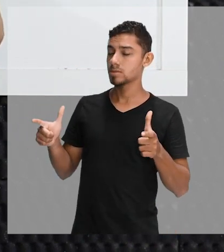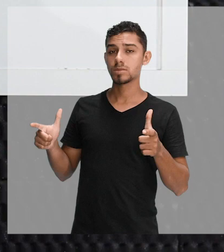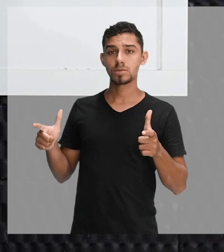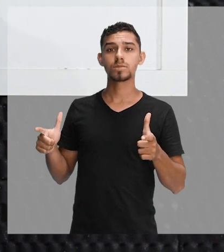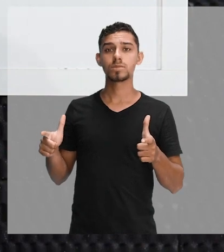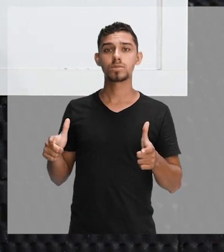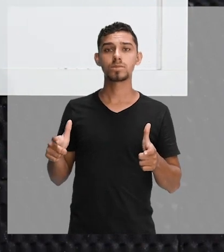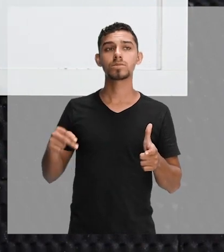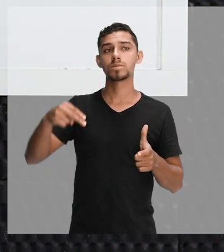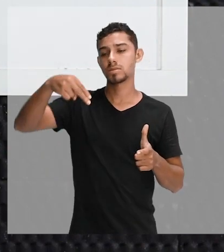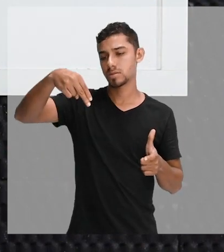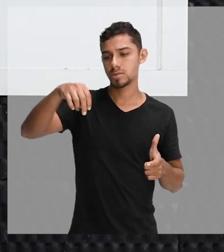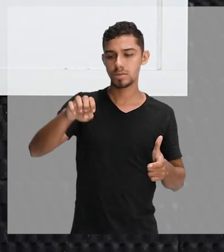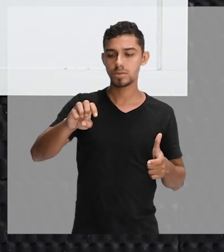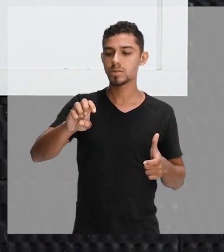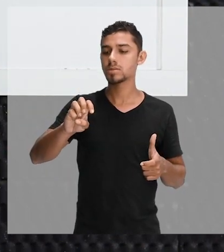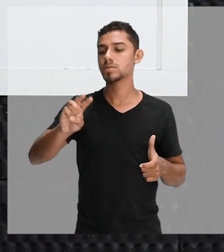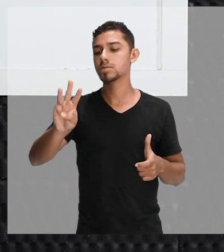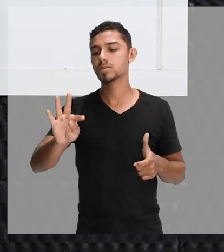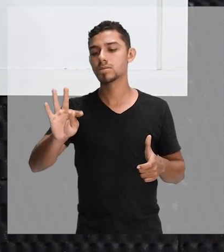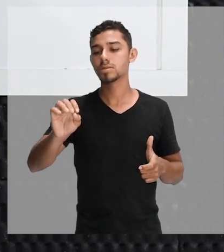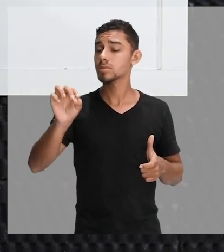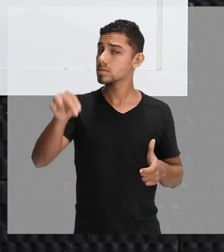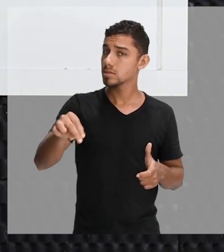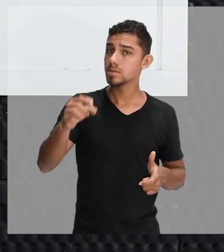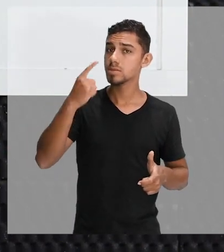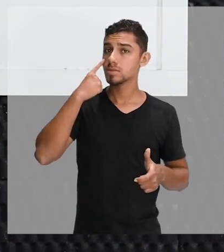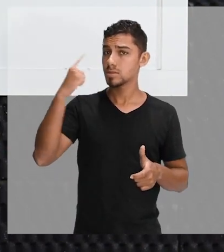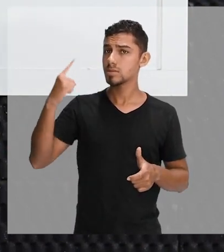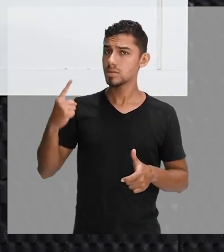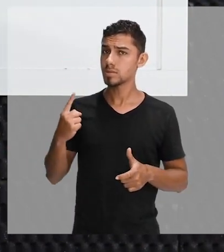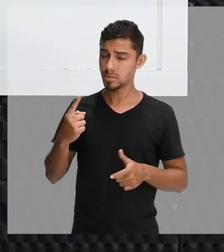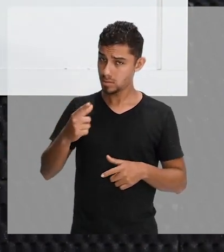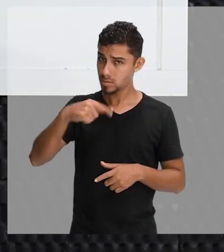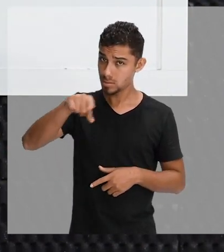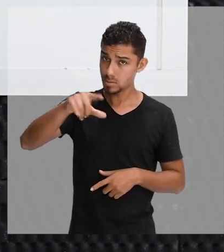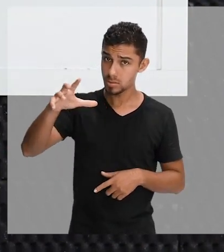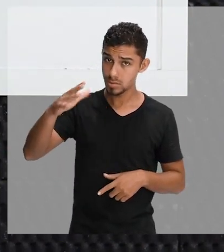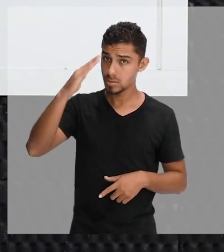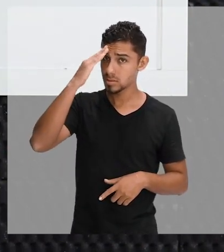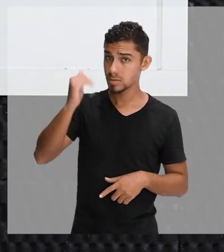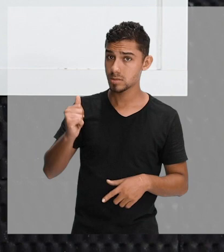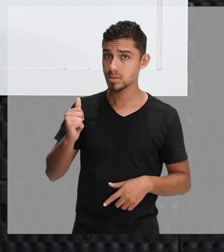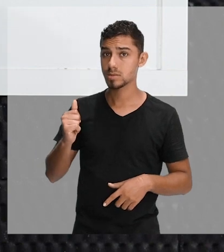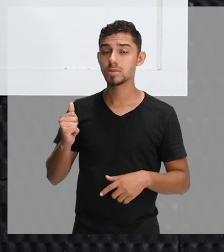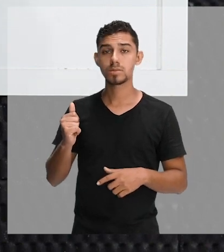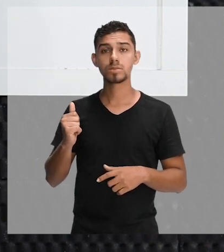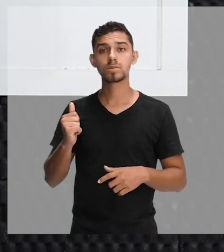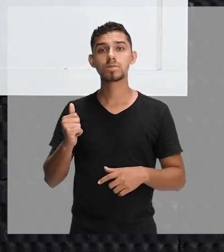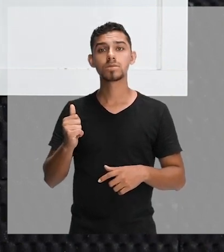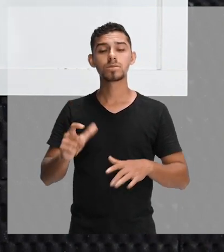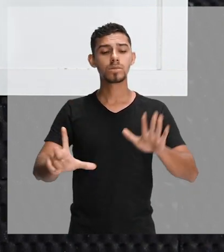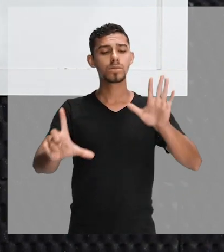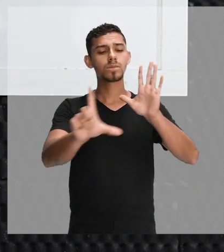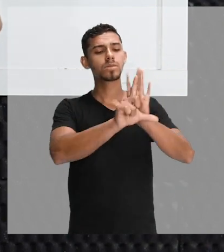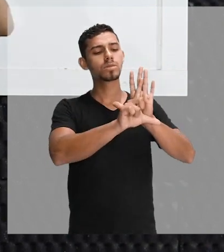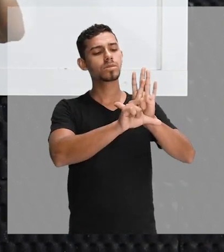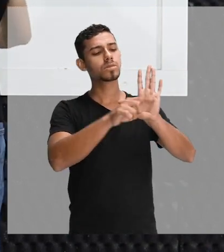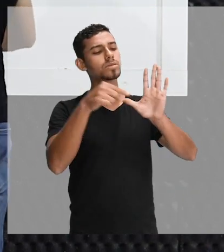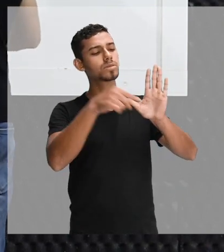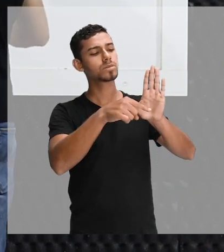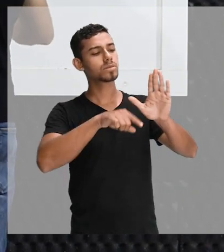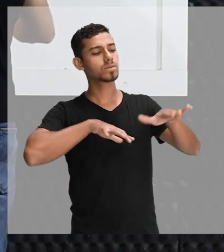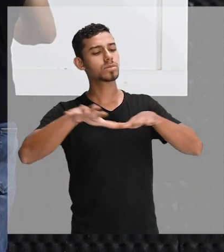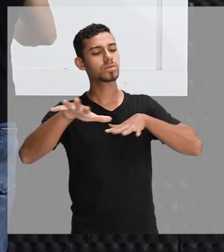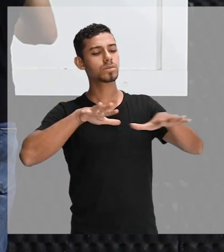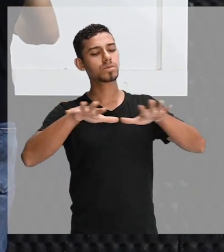ícone da física. E vocês sabem muito bem que o Newton vai trazer para a gente as leis do movimento. Nós